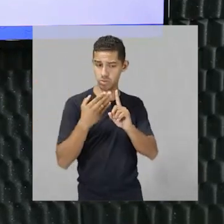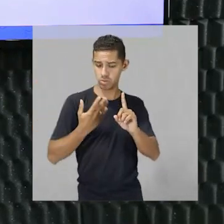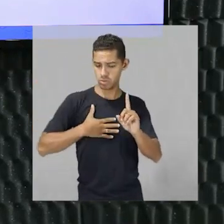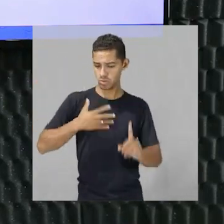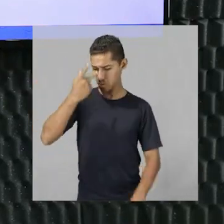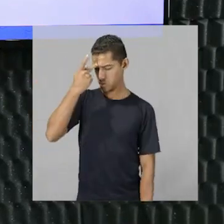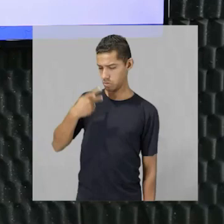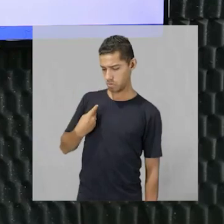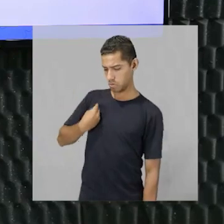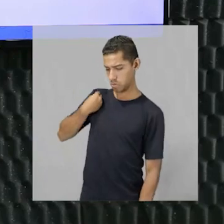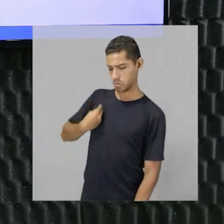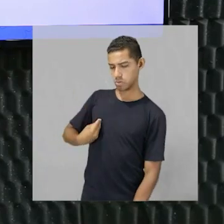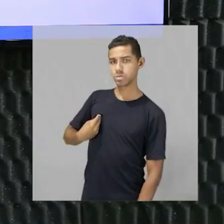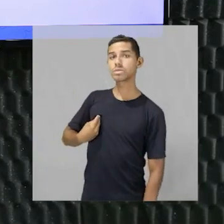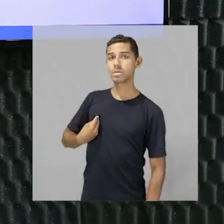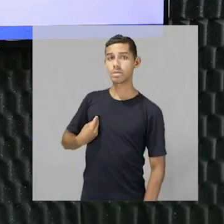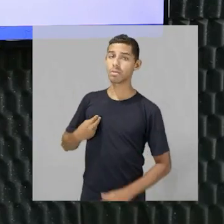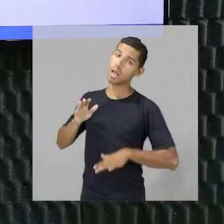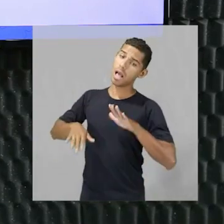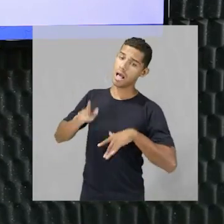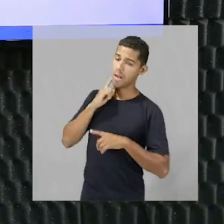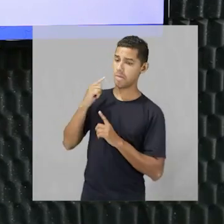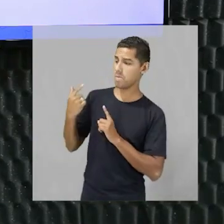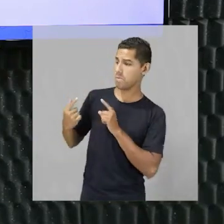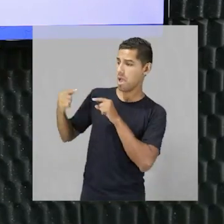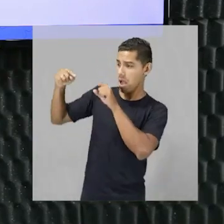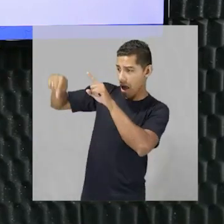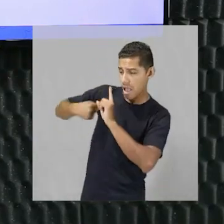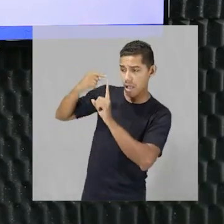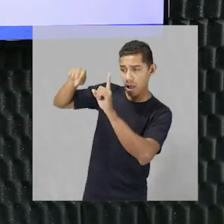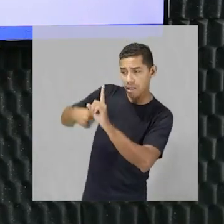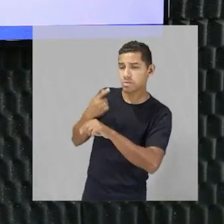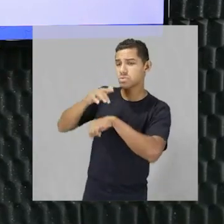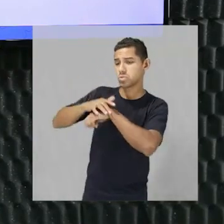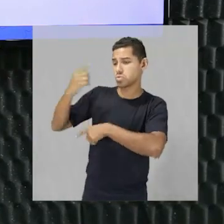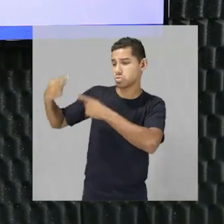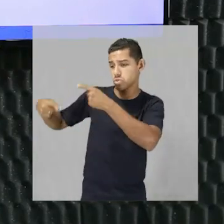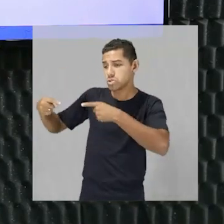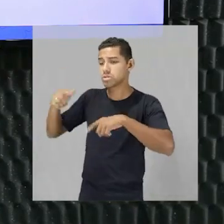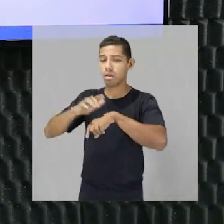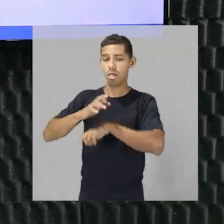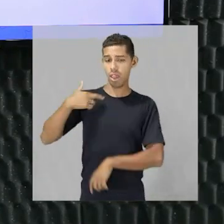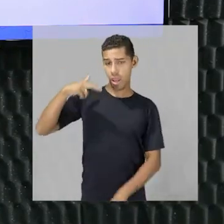vida. Tá? Normalmente por perseguições políticas, religiosas,